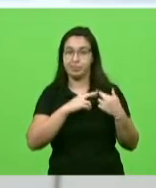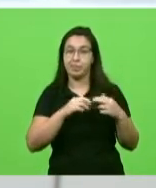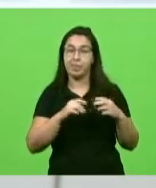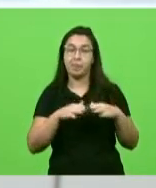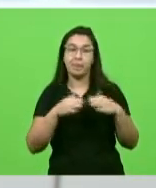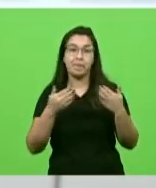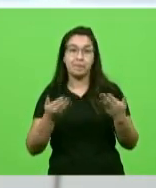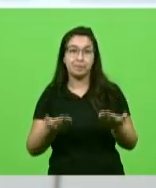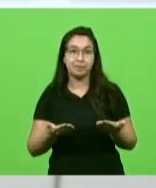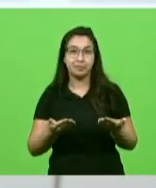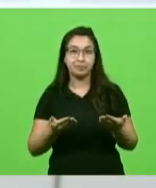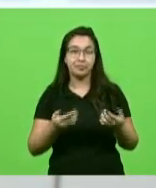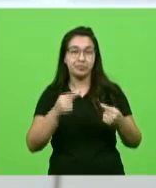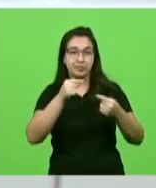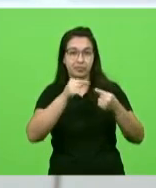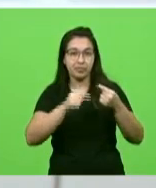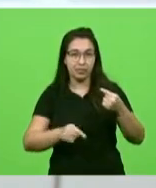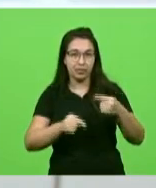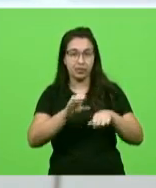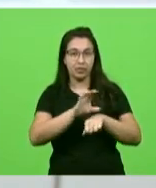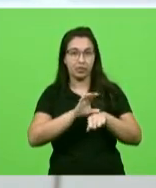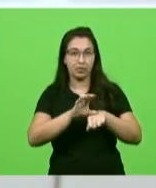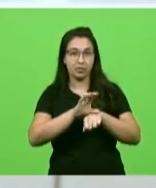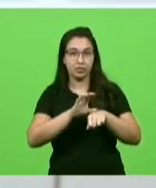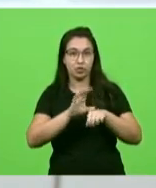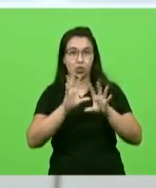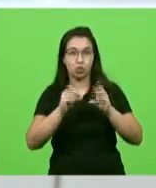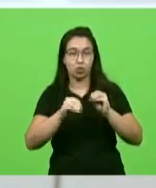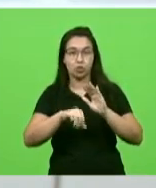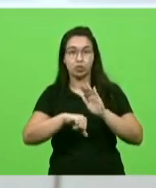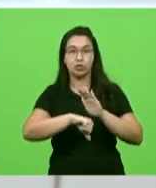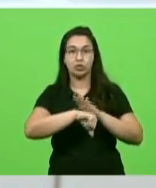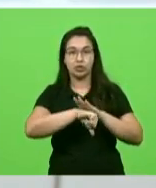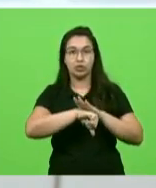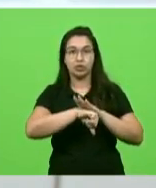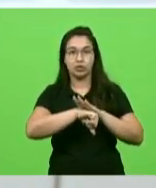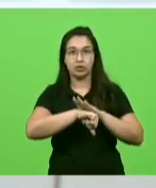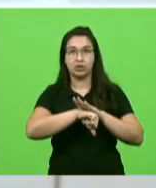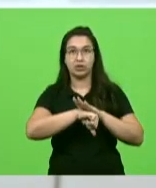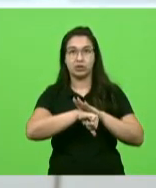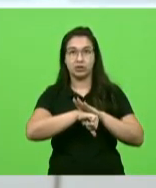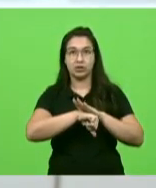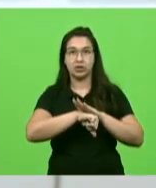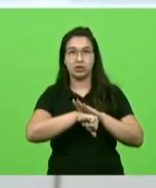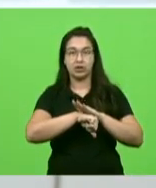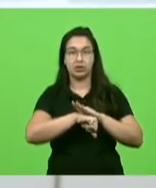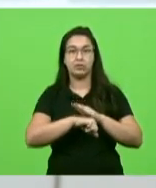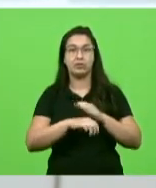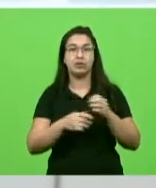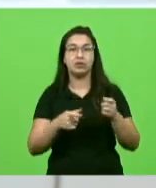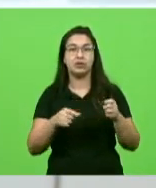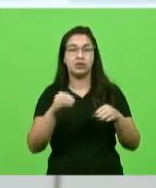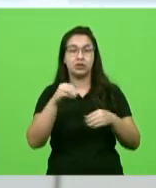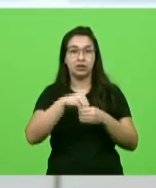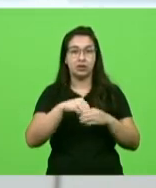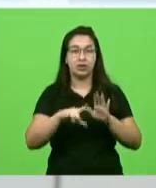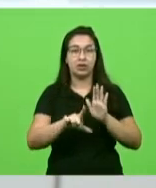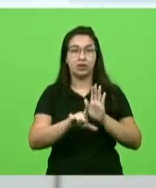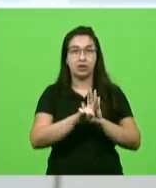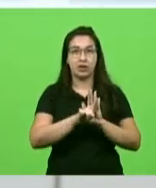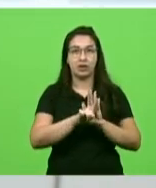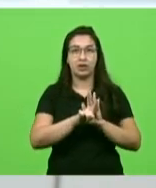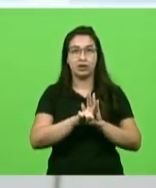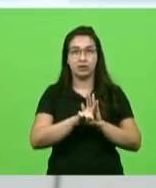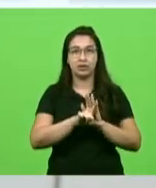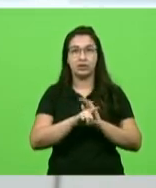incompatíveis com a constituição todos os crimes cujos tipos violem os princípios da legalidade e seus corolários